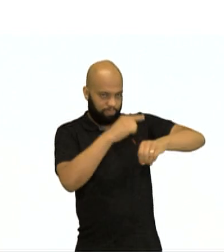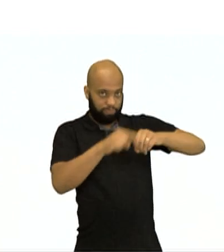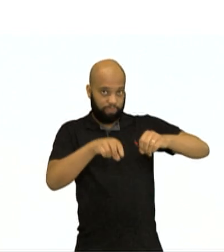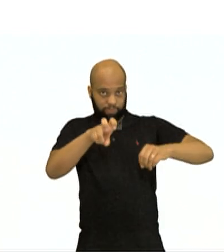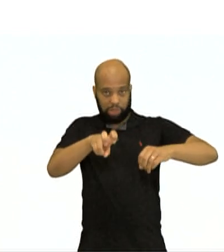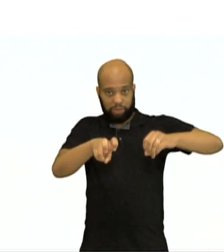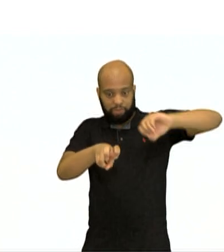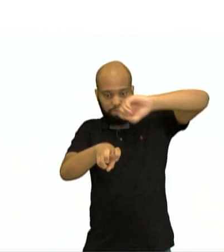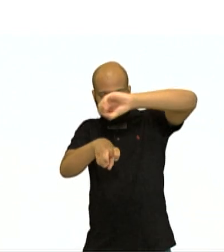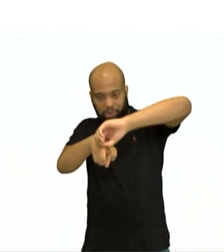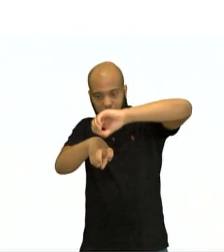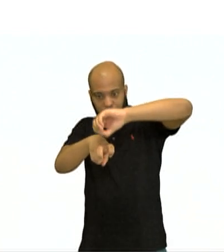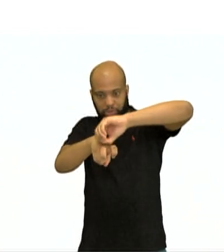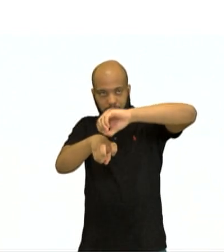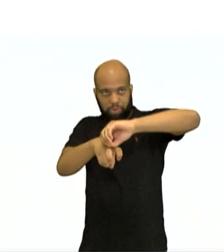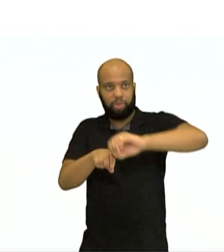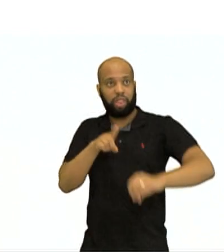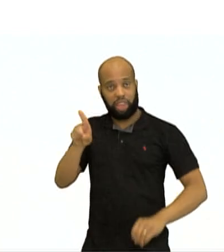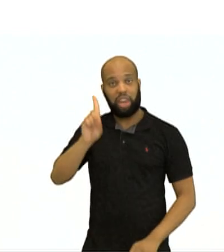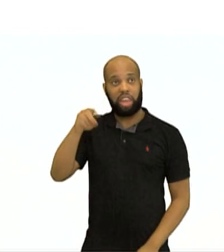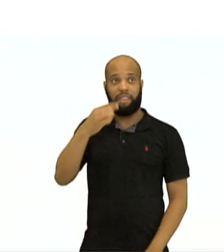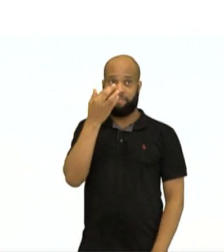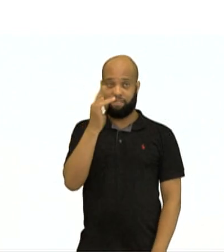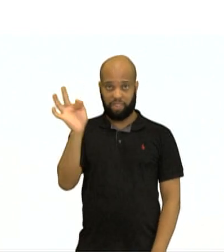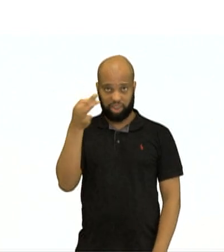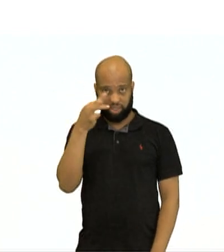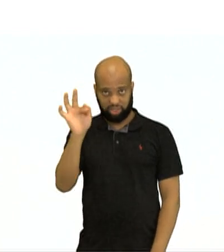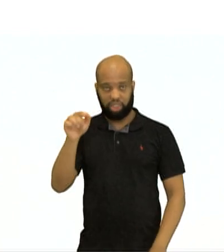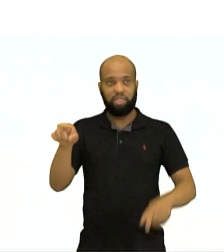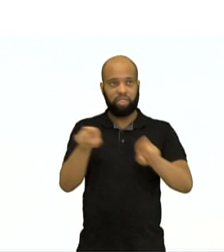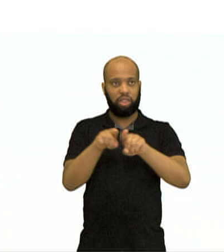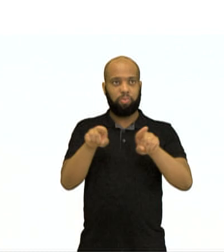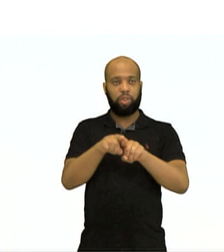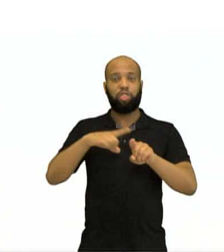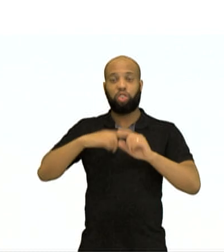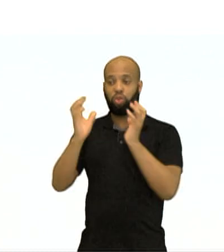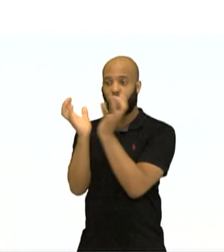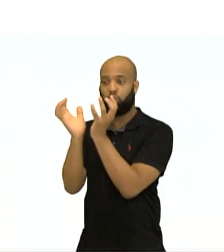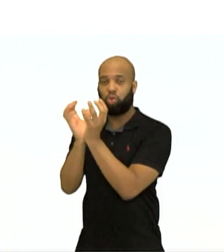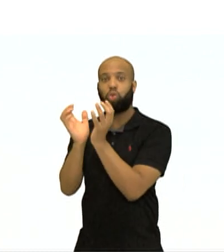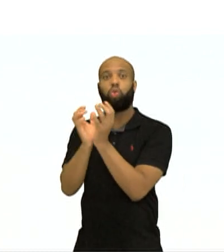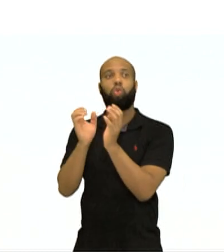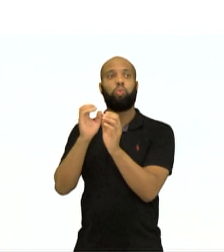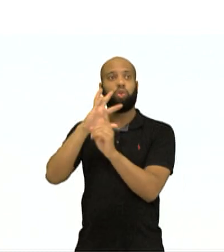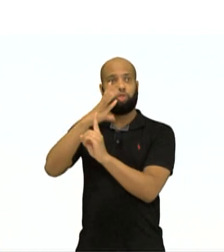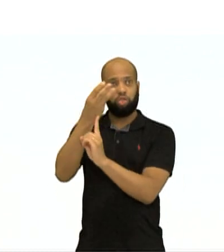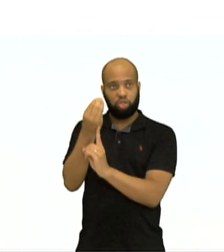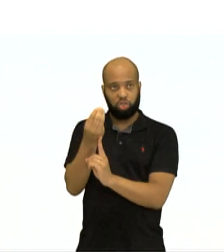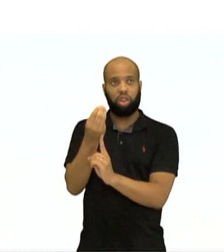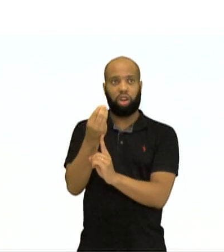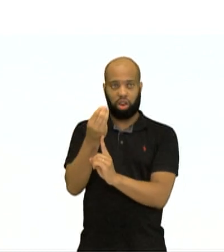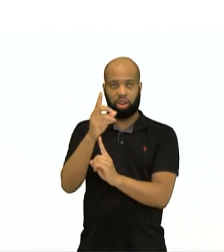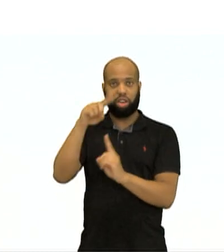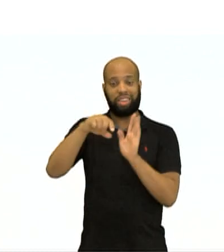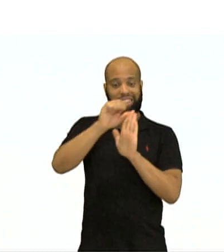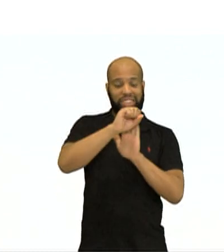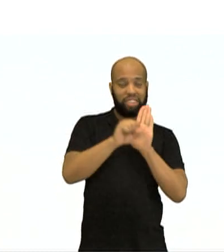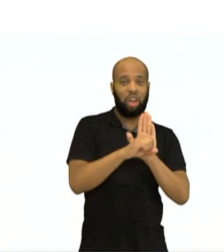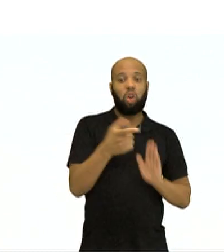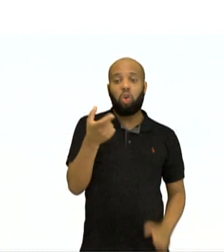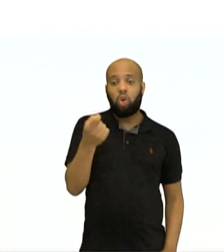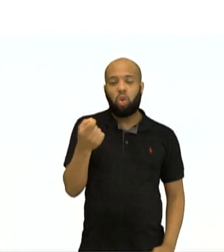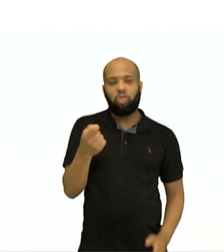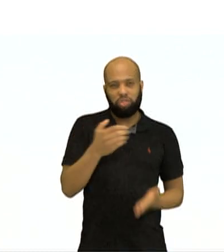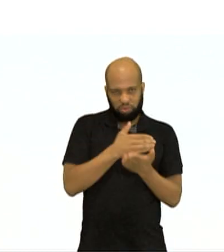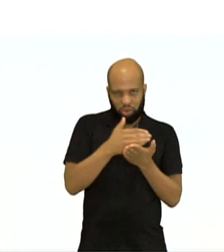um ícone das vanguardas artísticas europeias do início do século XX. Antes da Segunda Guerra Mundial, ele